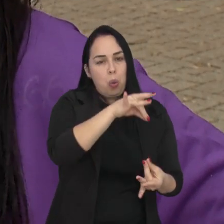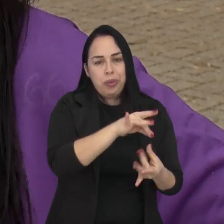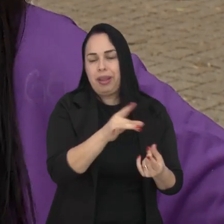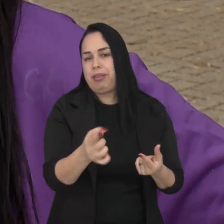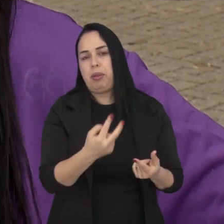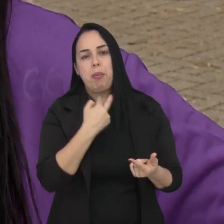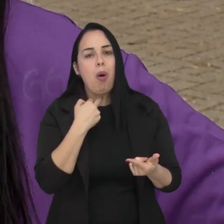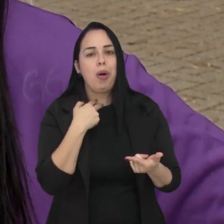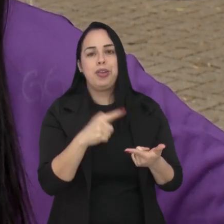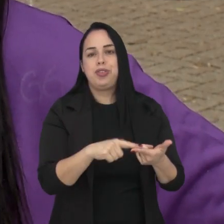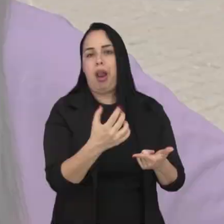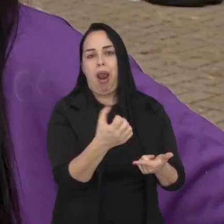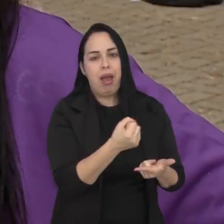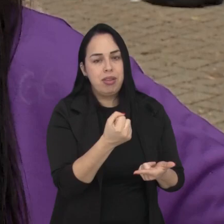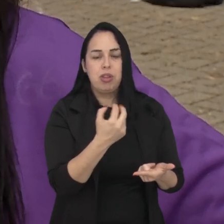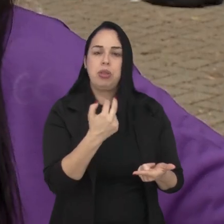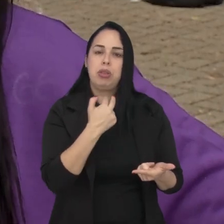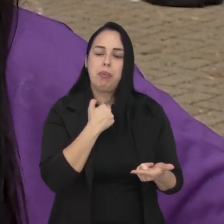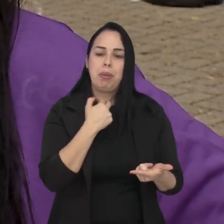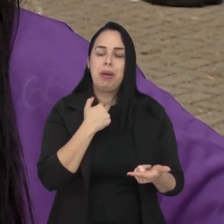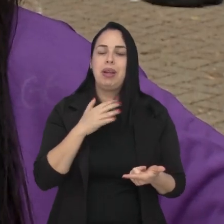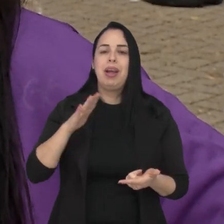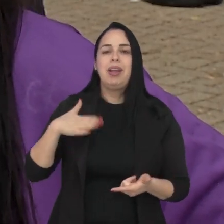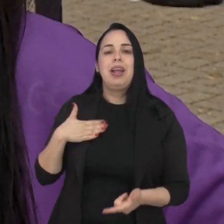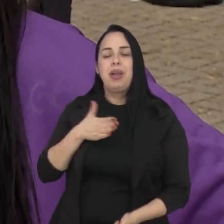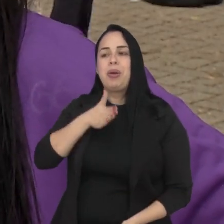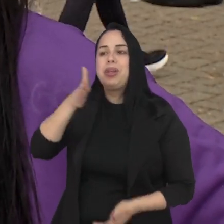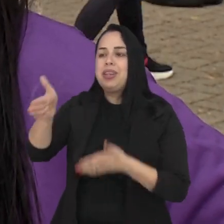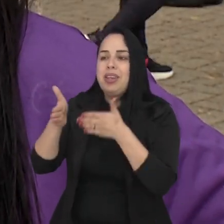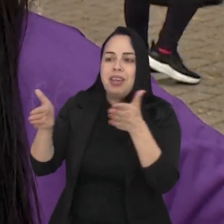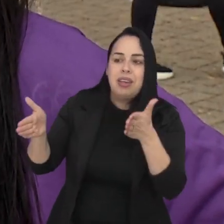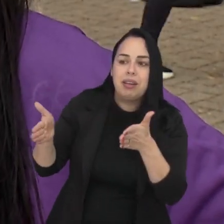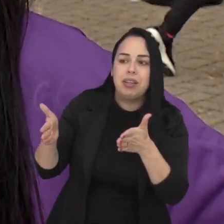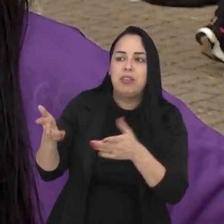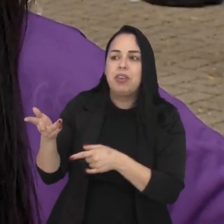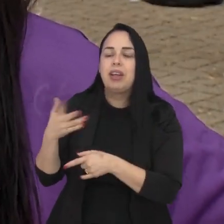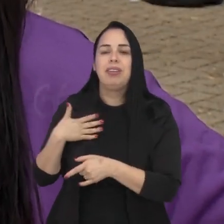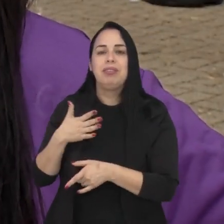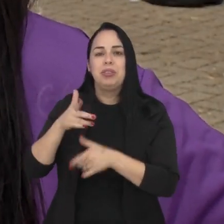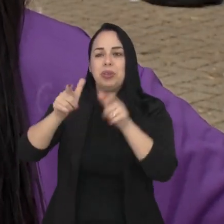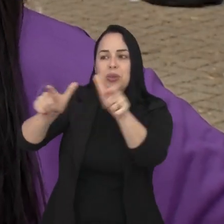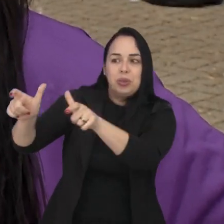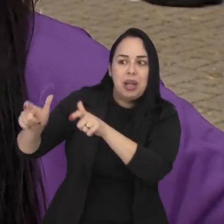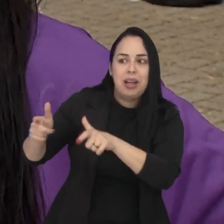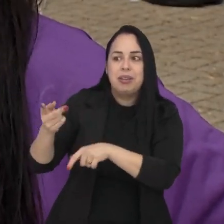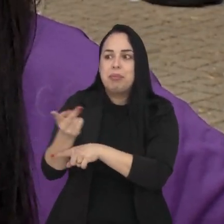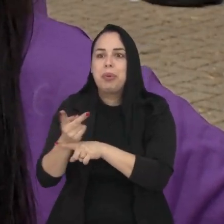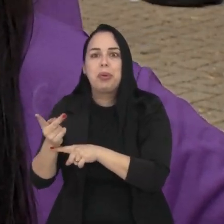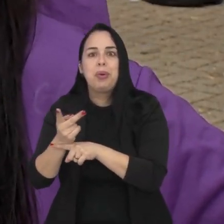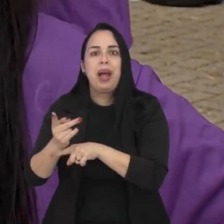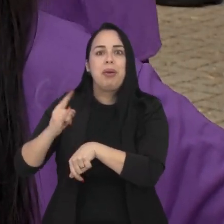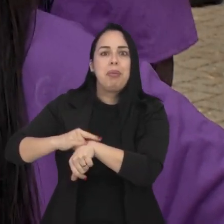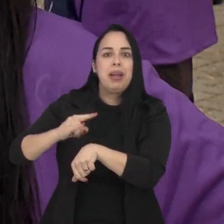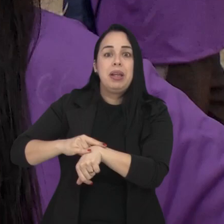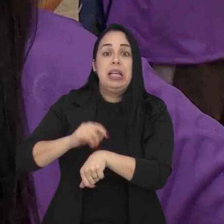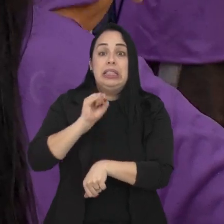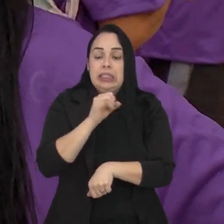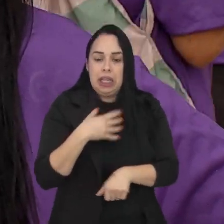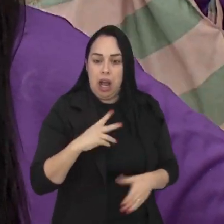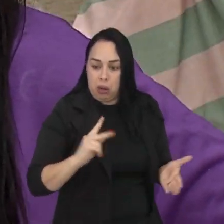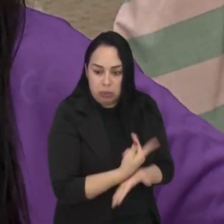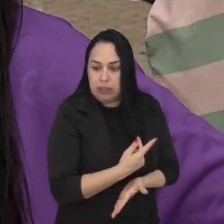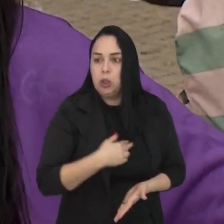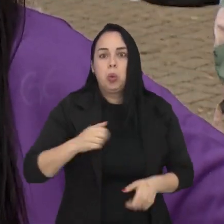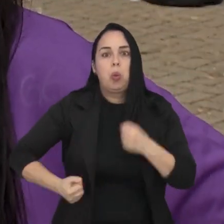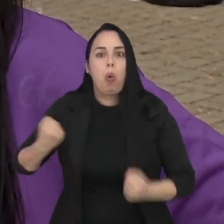com lactose e nem glúten antes eu ia nos lugares eu ficava olhando onde que era o banheiro porque qualquer